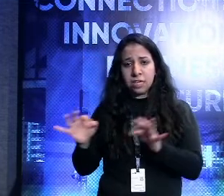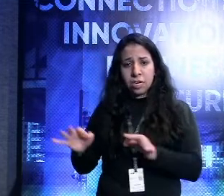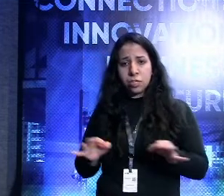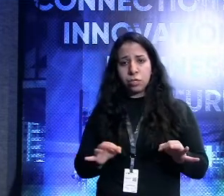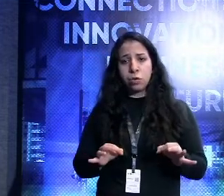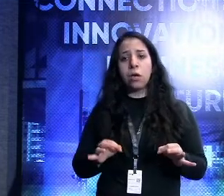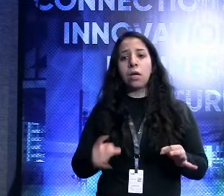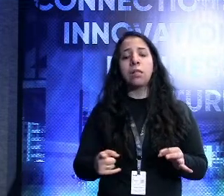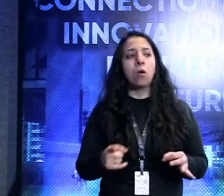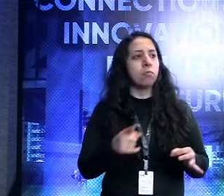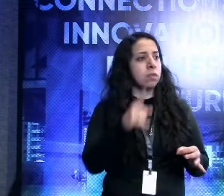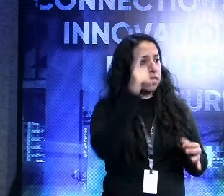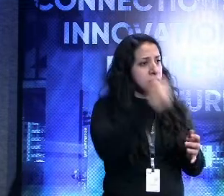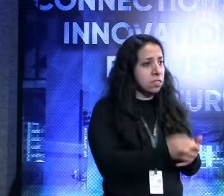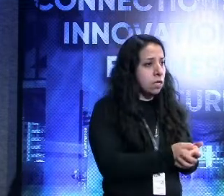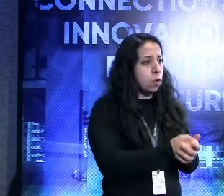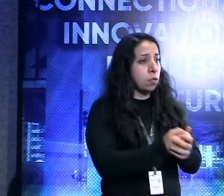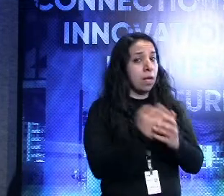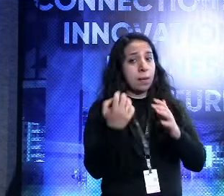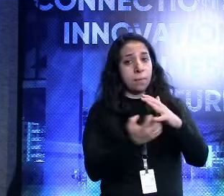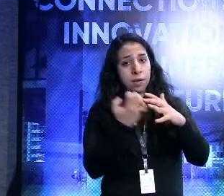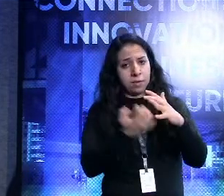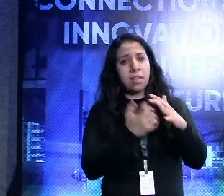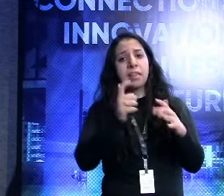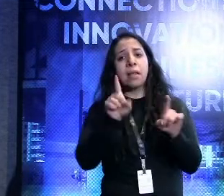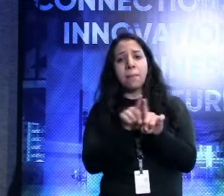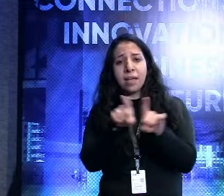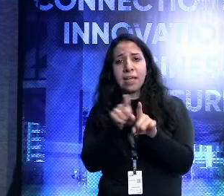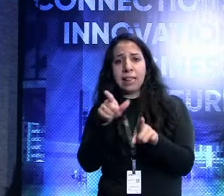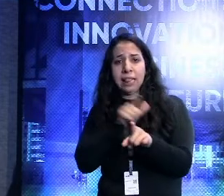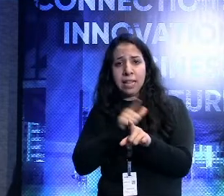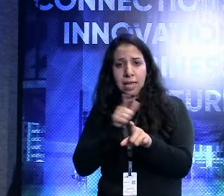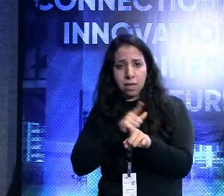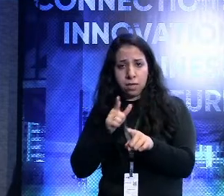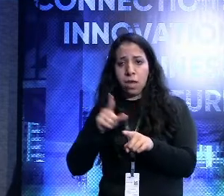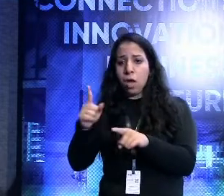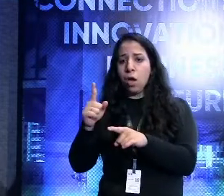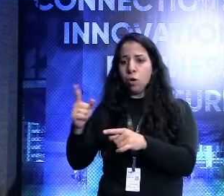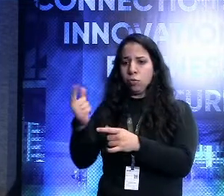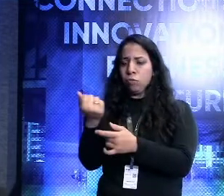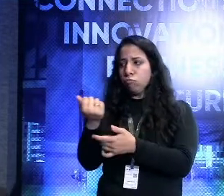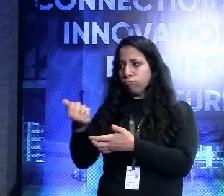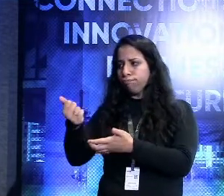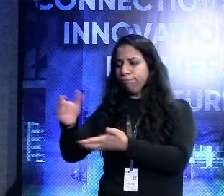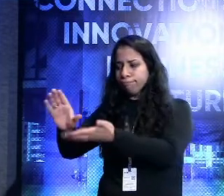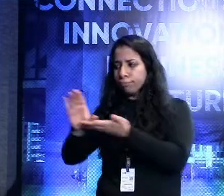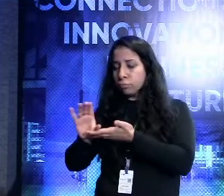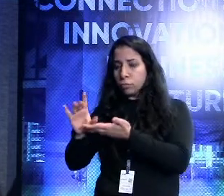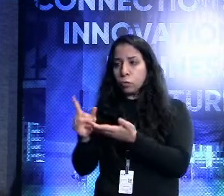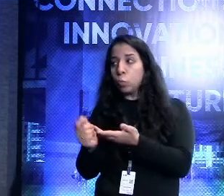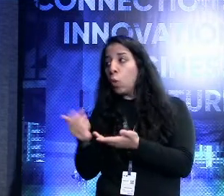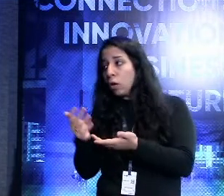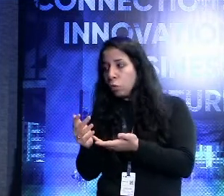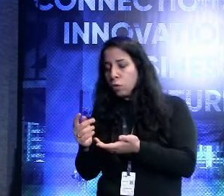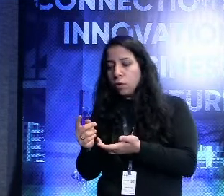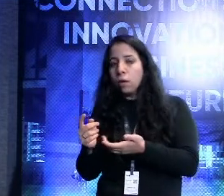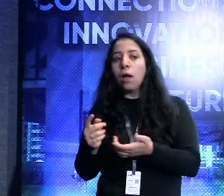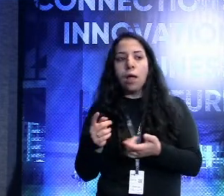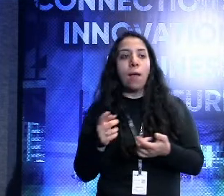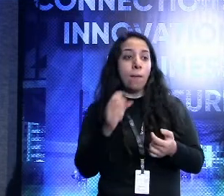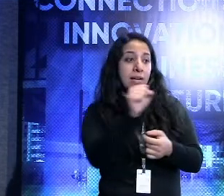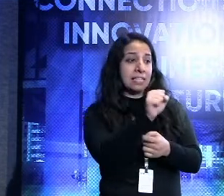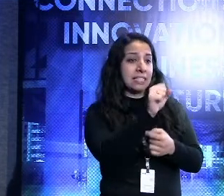também decisões de orçamento e definições bem definidos acerca disso, porque é uma sprint que vai começar após isso, mas eu tenho que ter